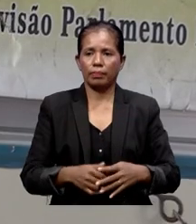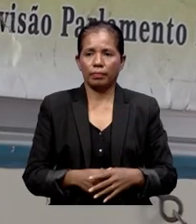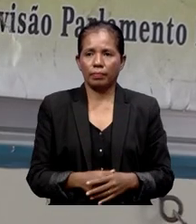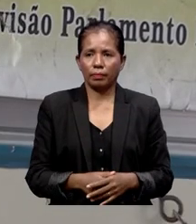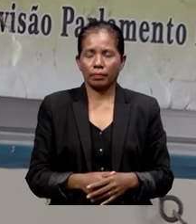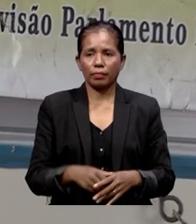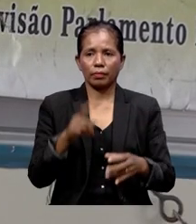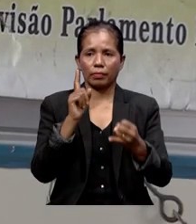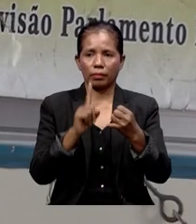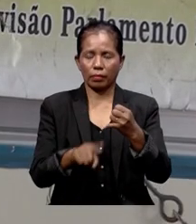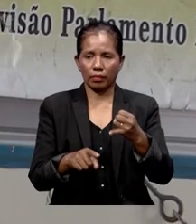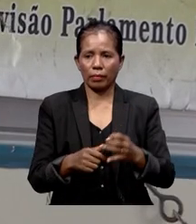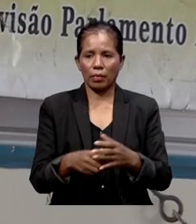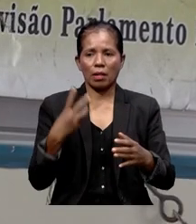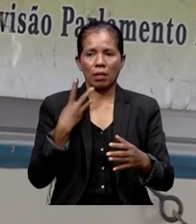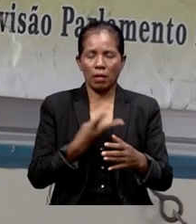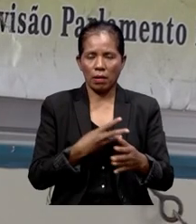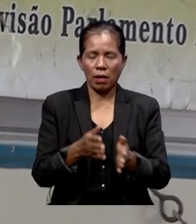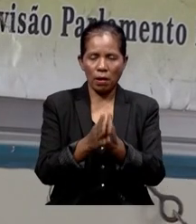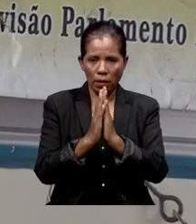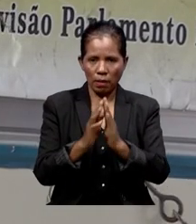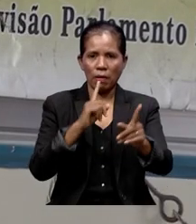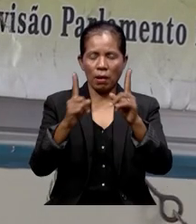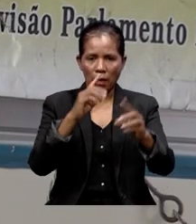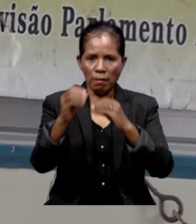e cusliu, maca mimos, russo explicação.